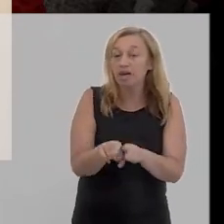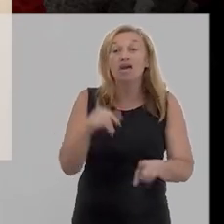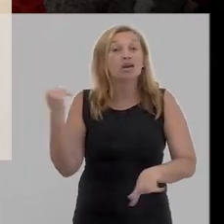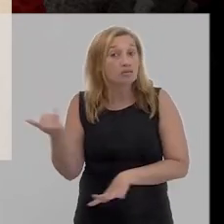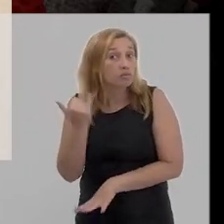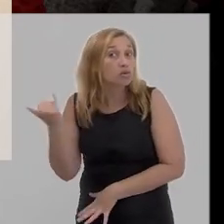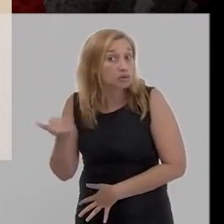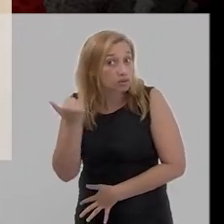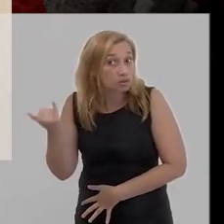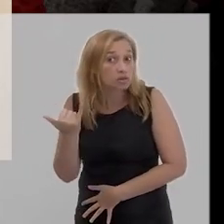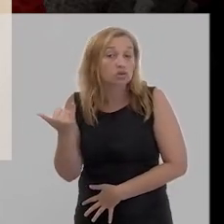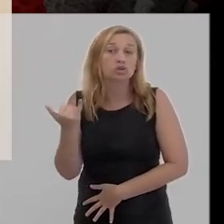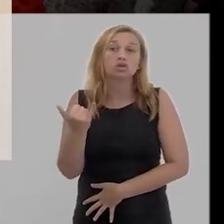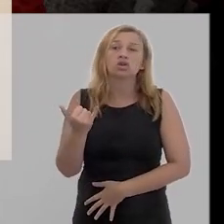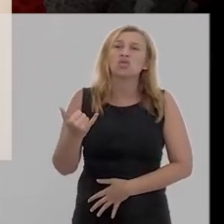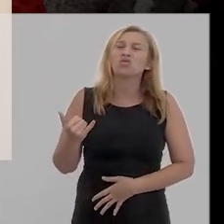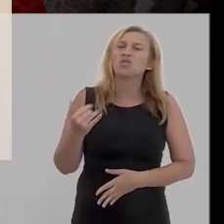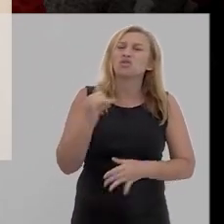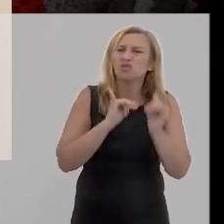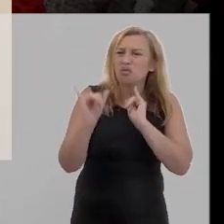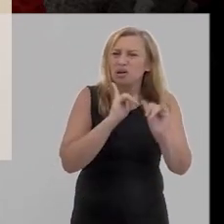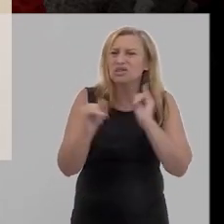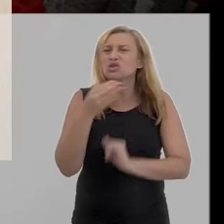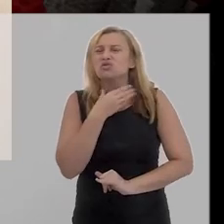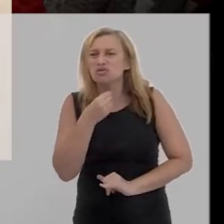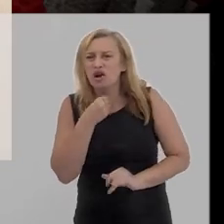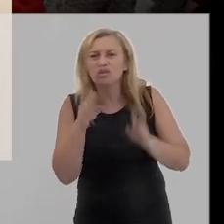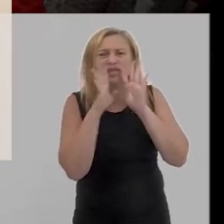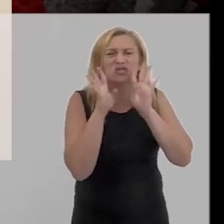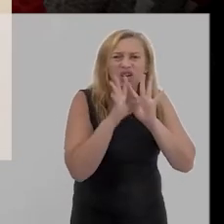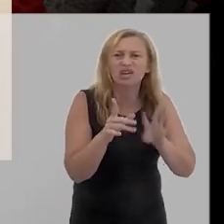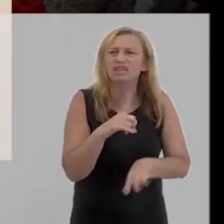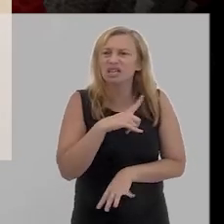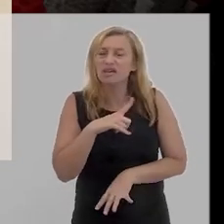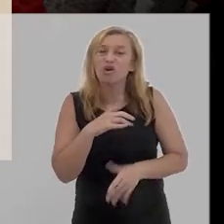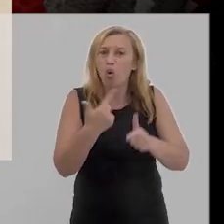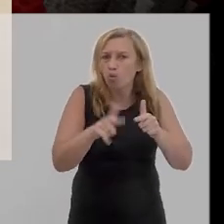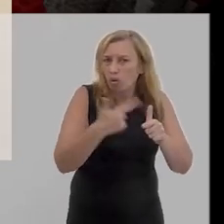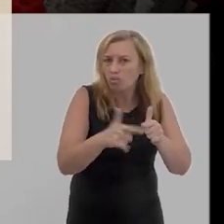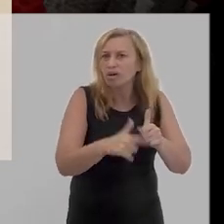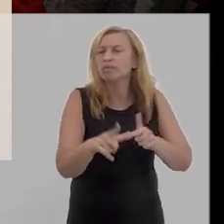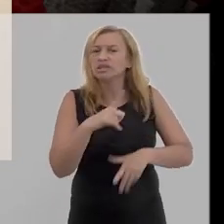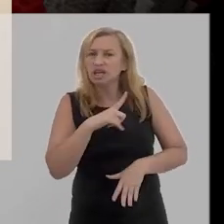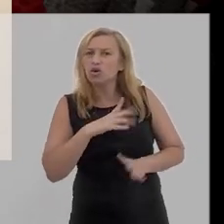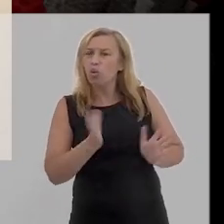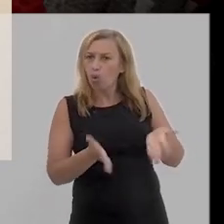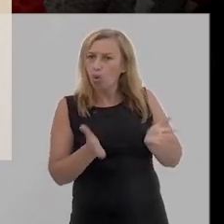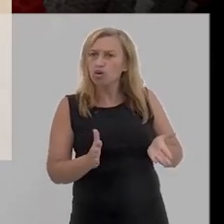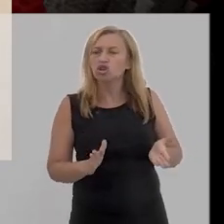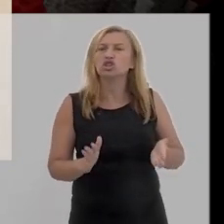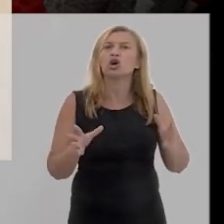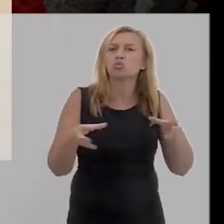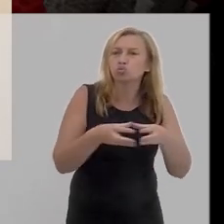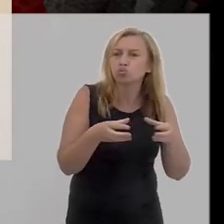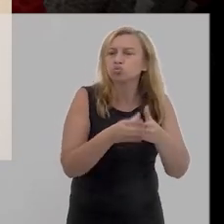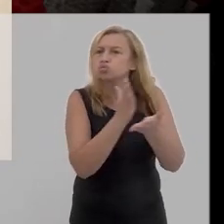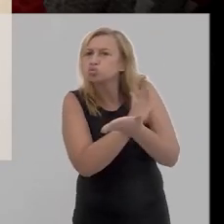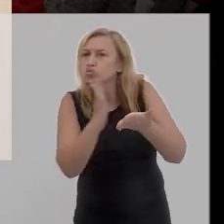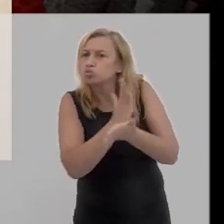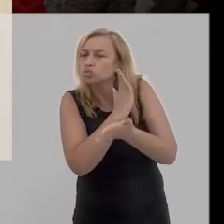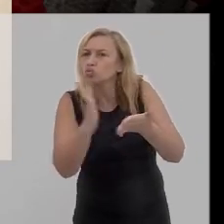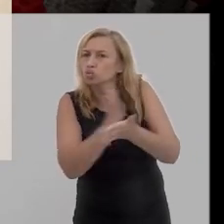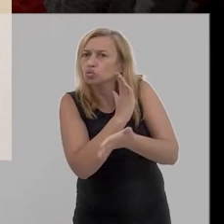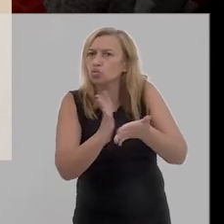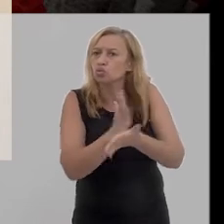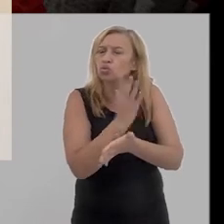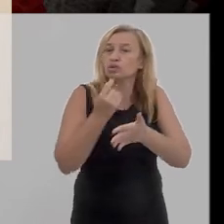muito importante, foi alvo de fake news. Até hoje a gente tem problemas em relação a alguns grupos que fazem uma